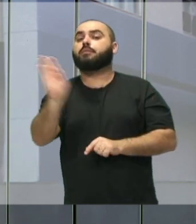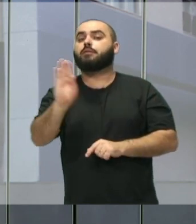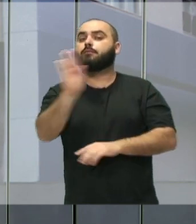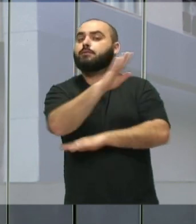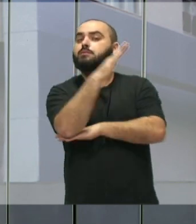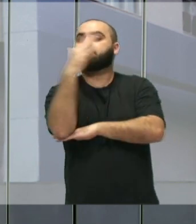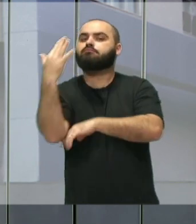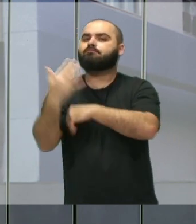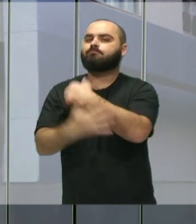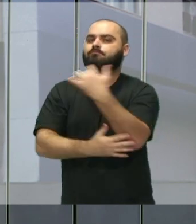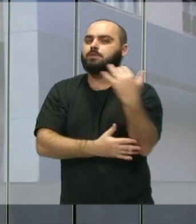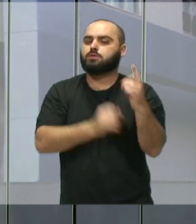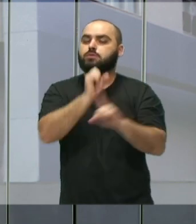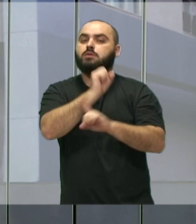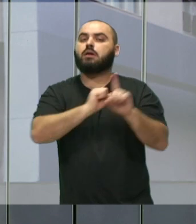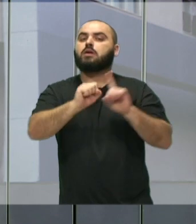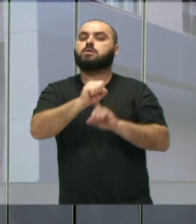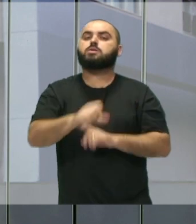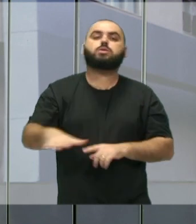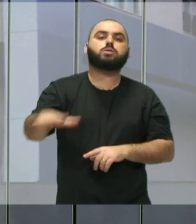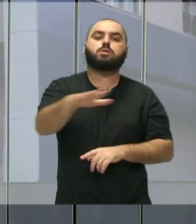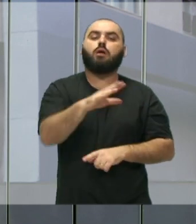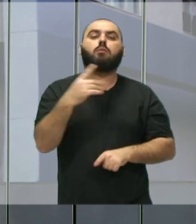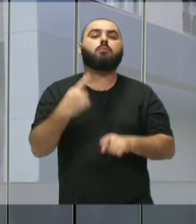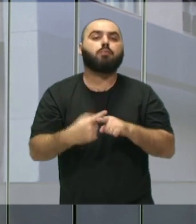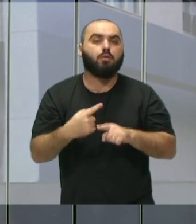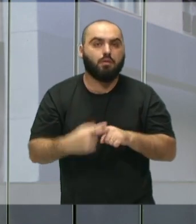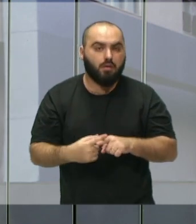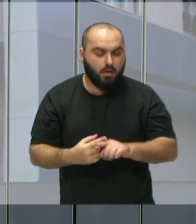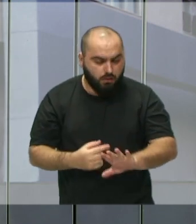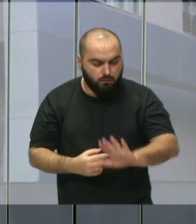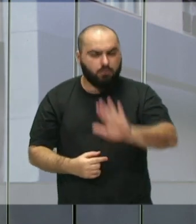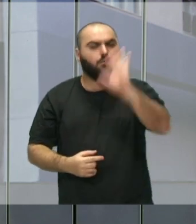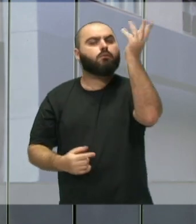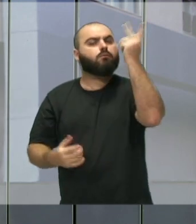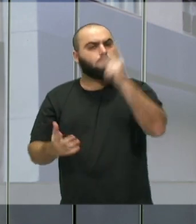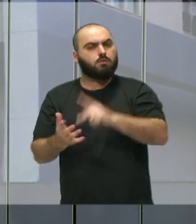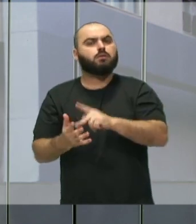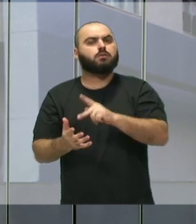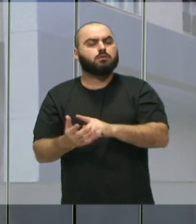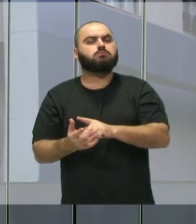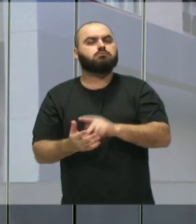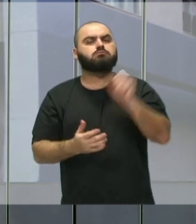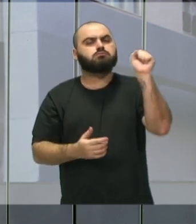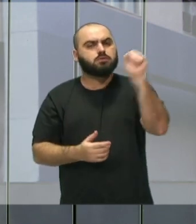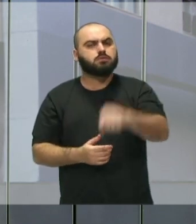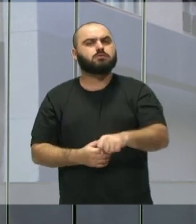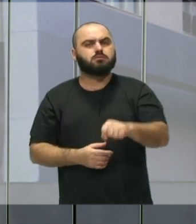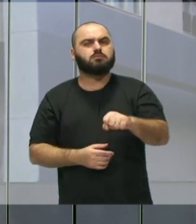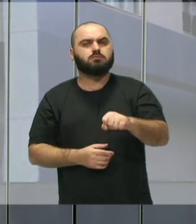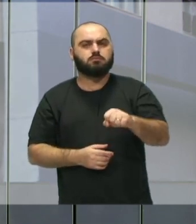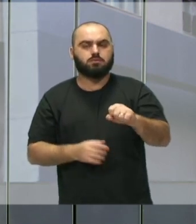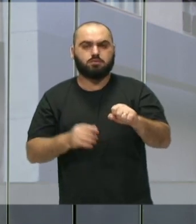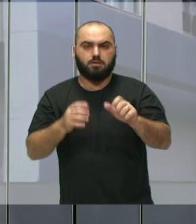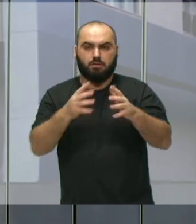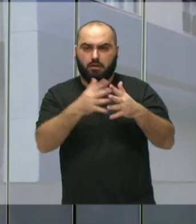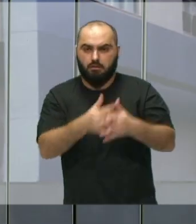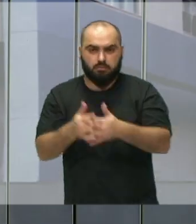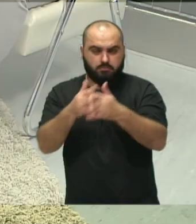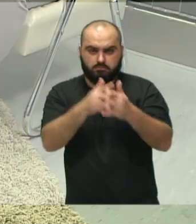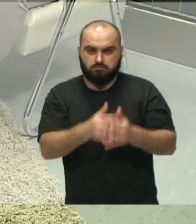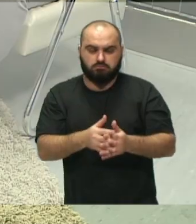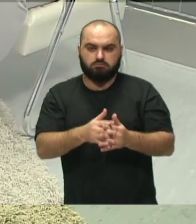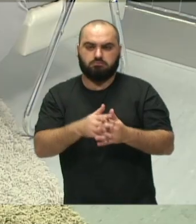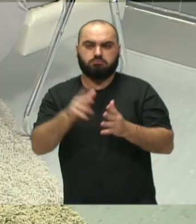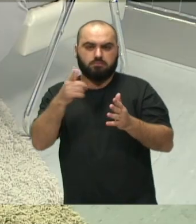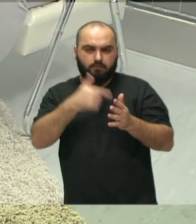a sociedade de modo geral, porque acontece muito, Maurício. Realmente, no momento em que o caminhão passa, e o caminhão mesmo